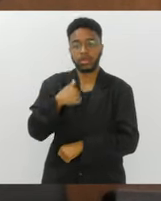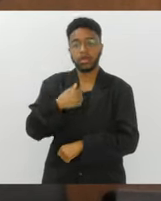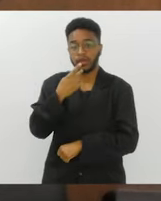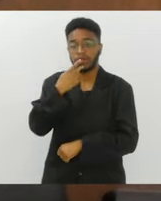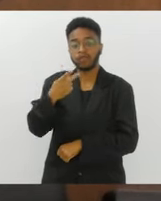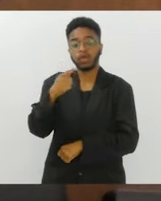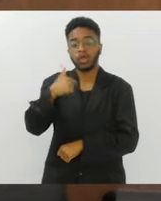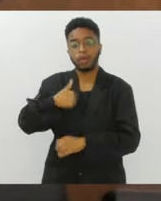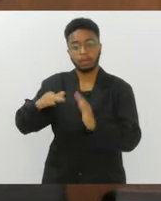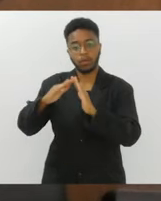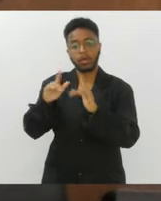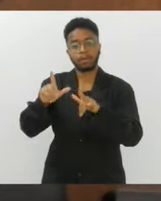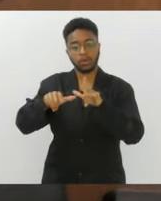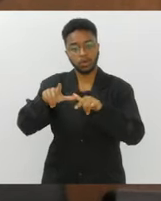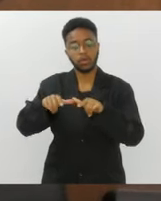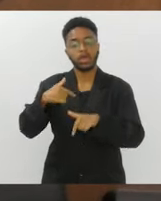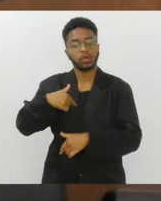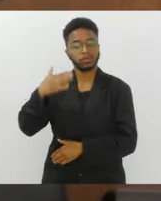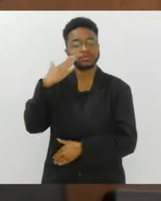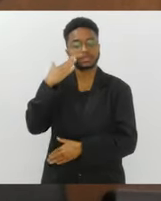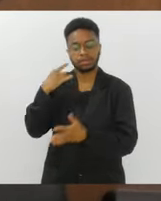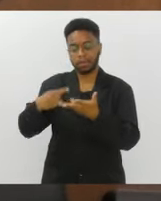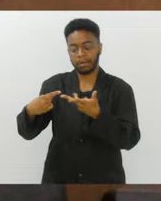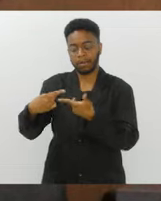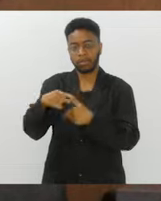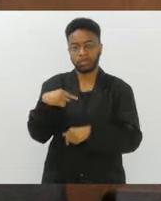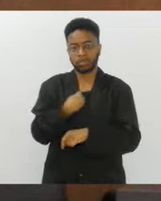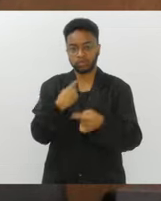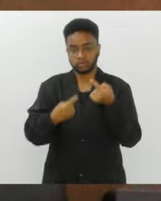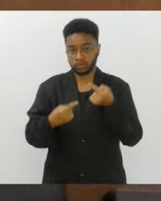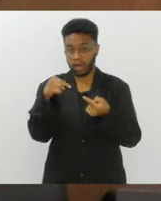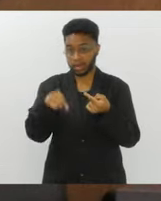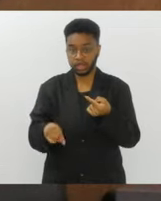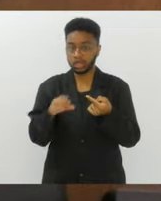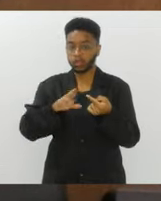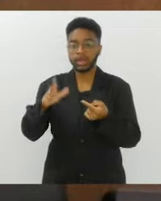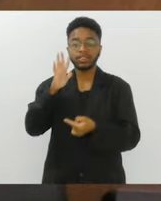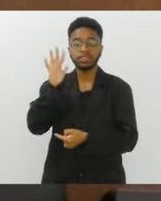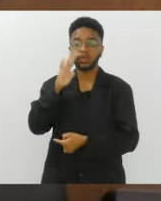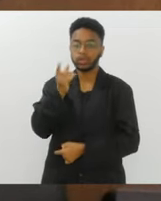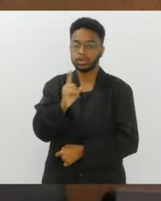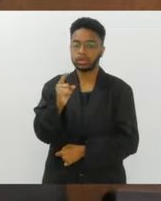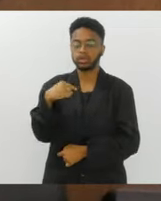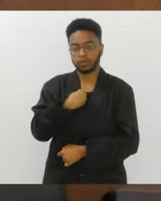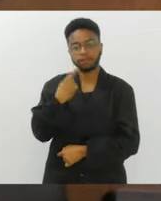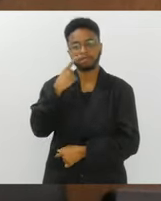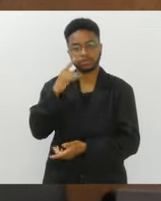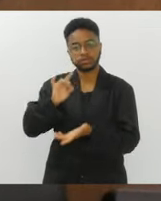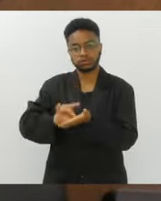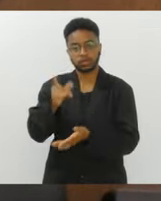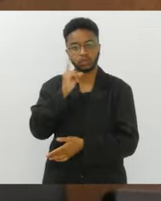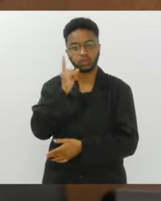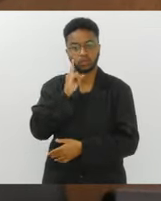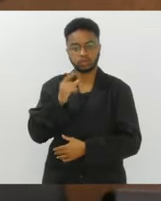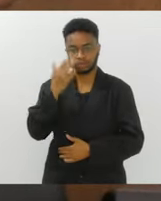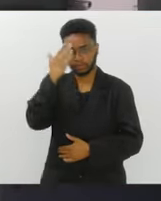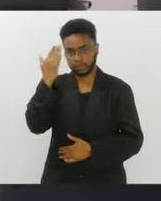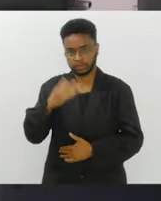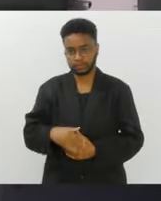mora em Bangu. E eu sei, tudo isso que a gente está aqui, a gente não fala por teoria. A gente vê na prática todos os dias.